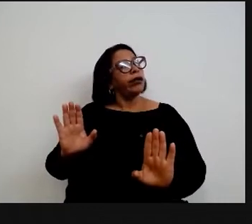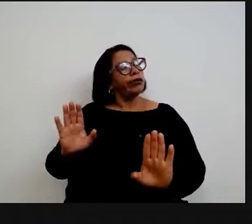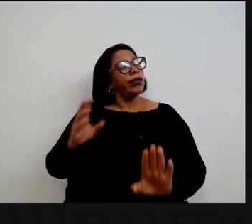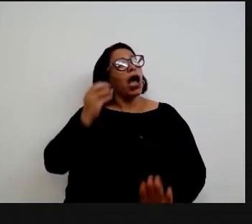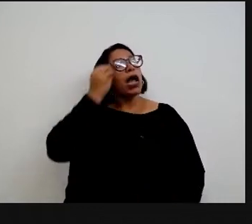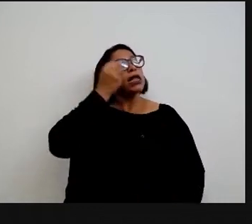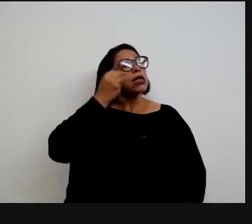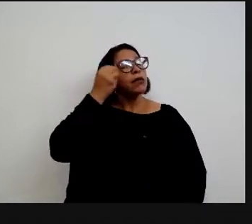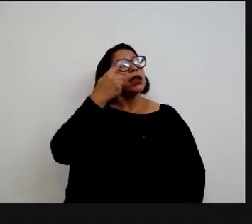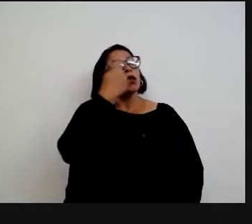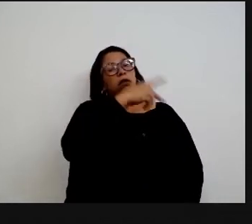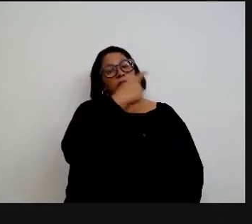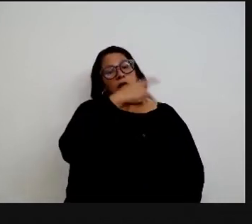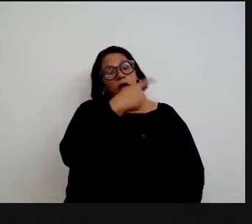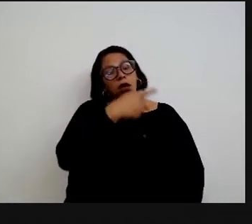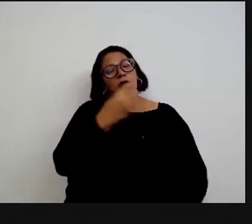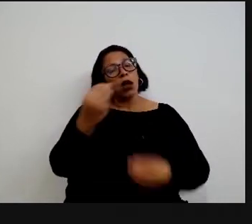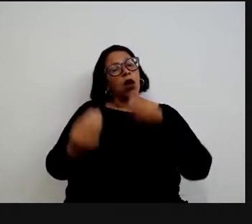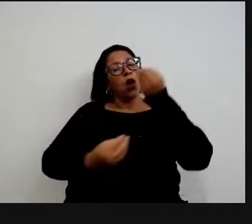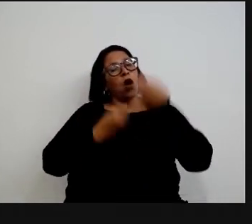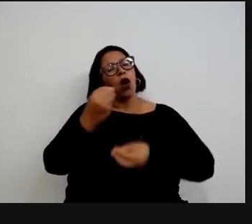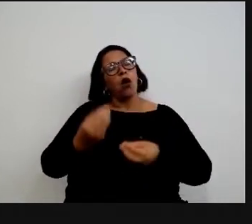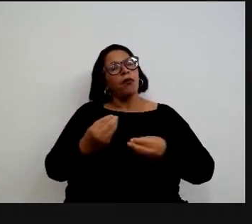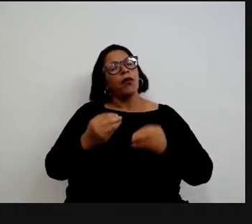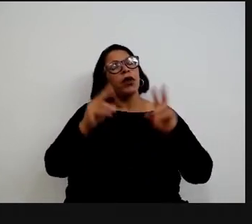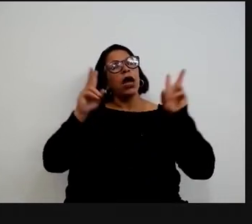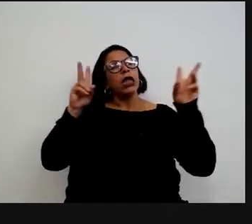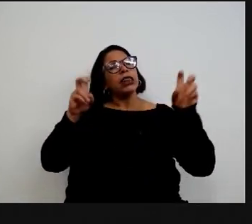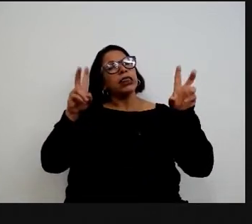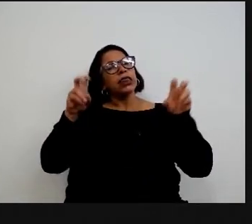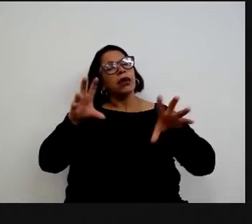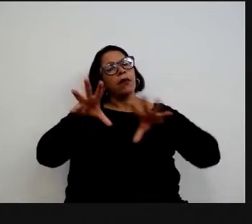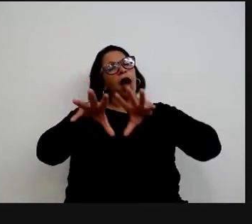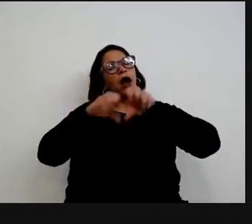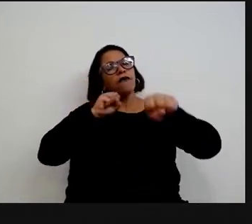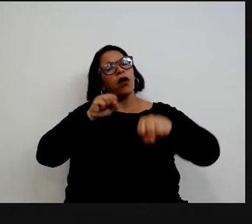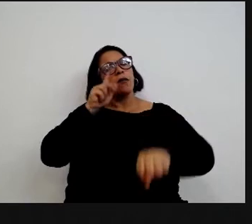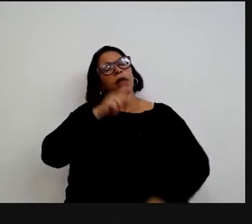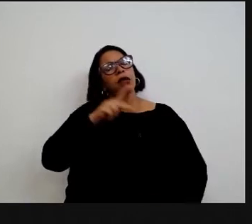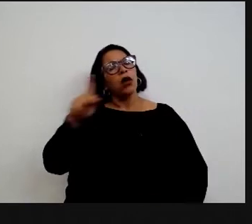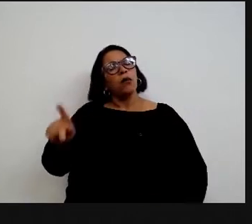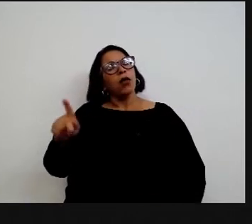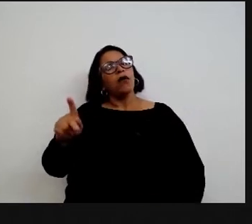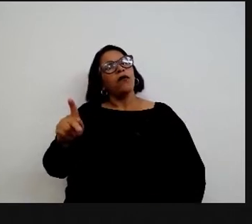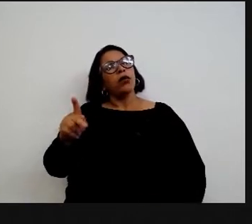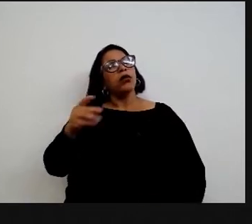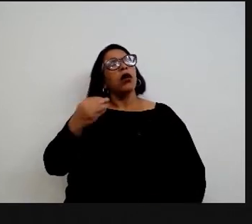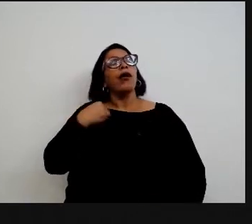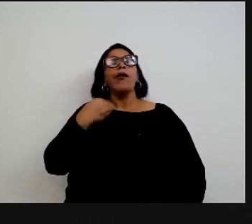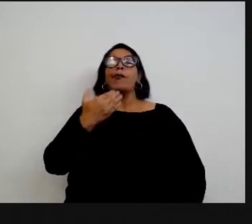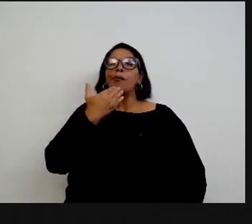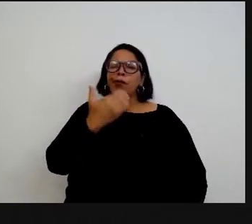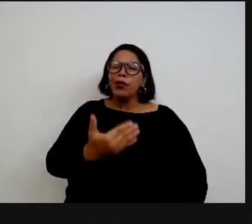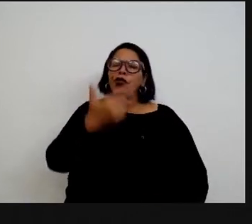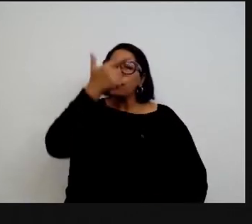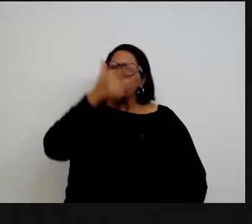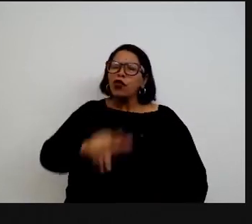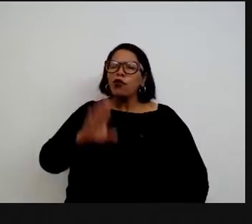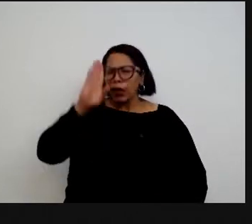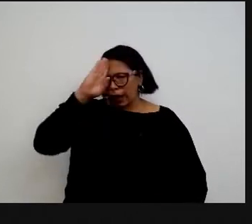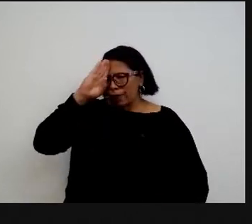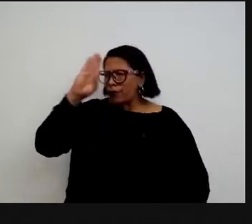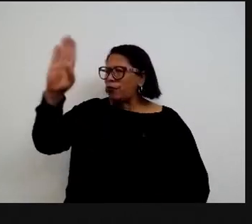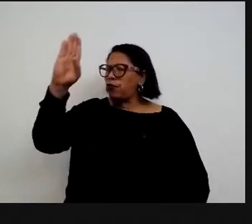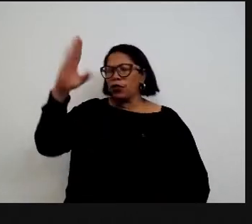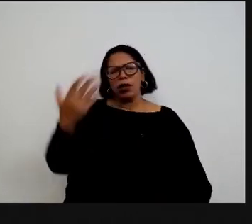ouvir a experiência também de vocês sobre essa questão da formação dos professores, insistir um pouco nisso, porque eu acho que isso é